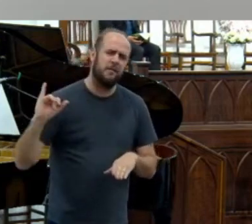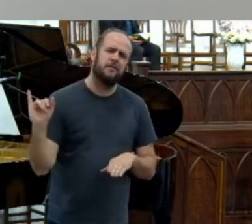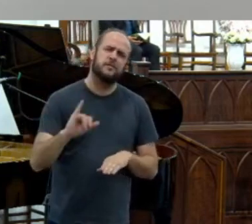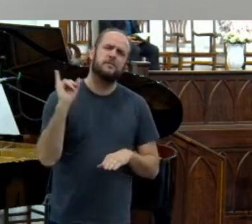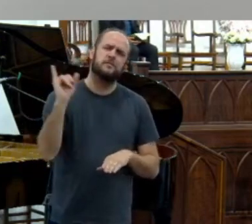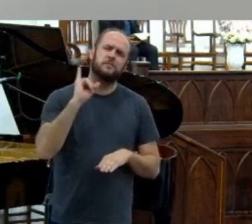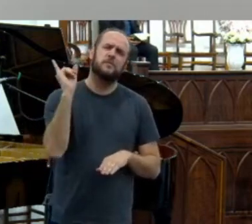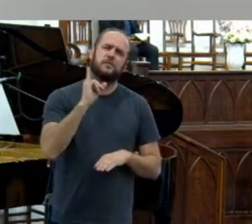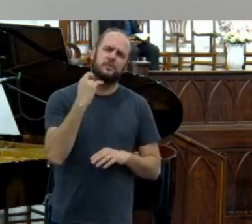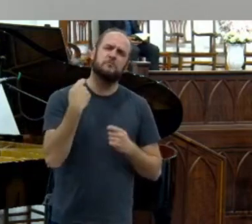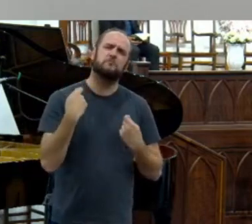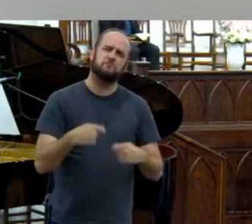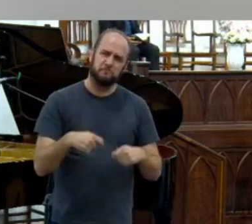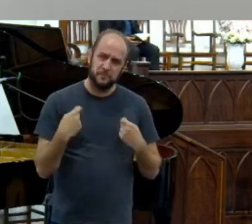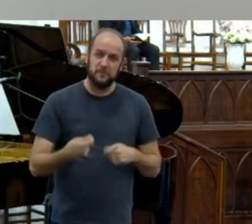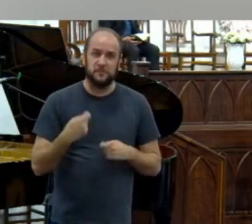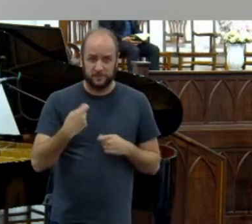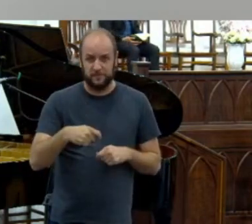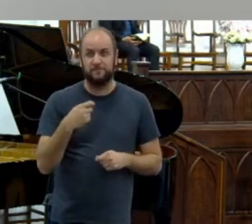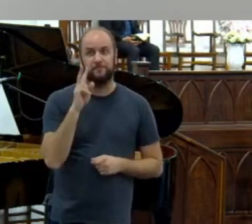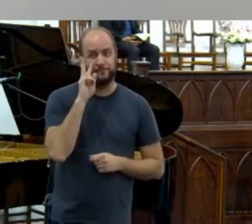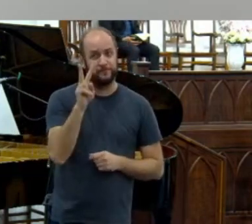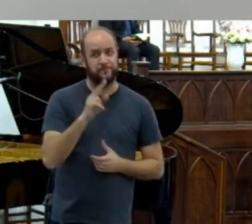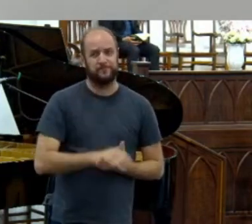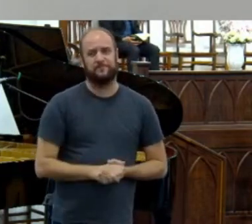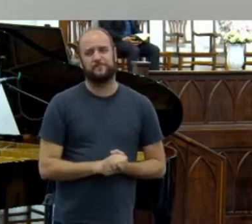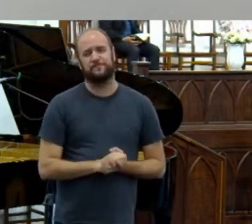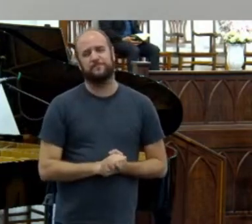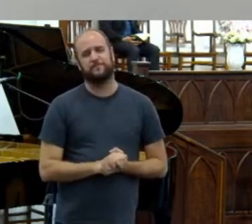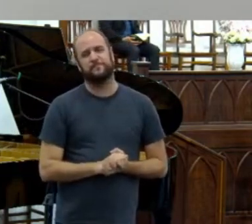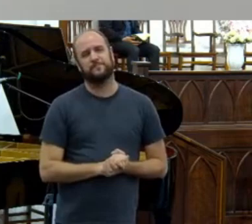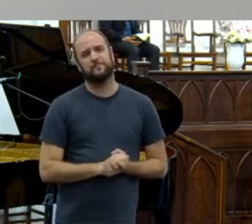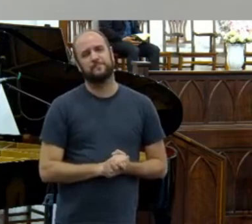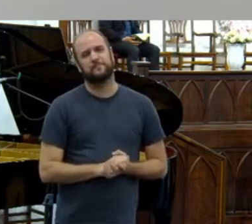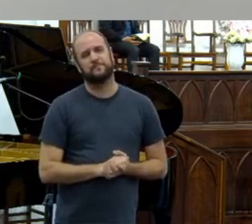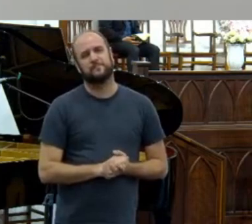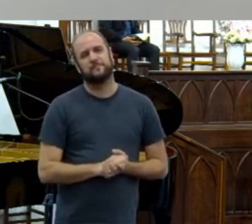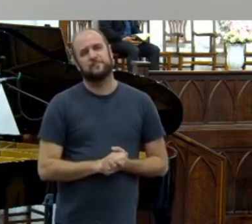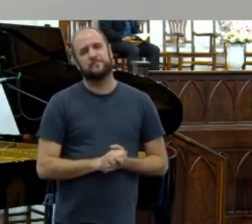vocês deviam levar em consideração.